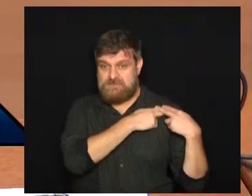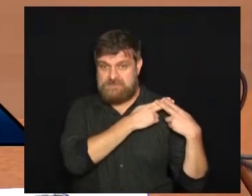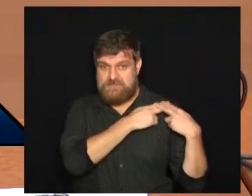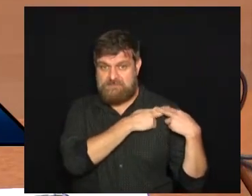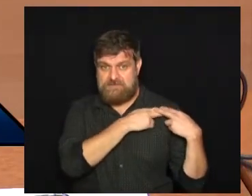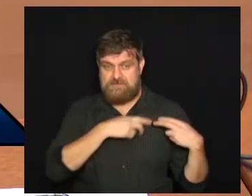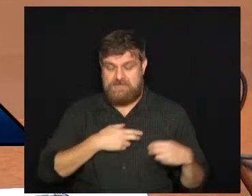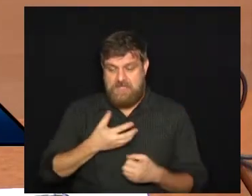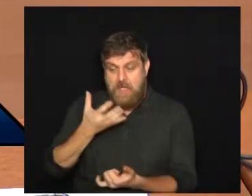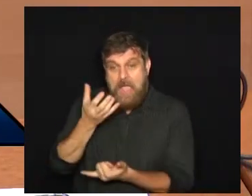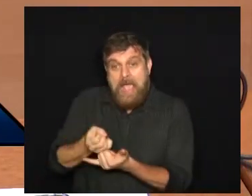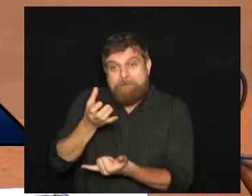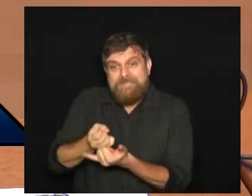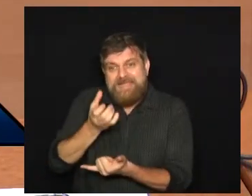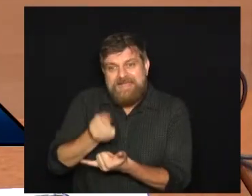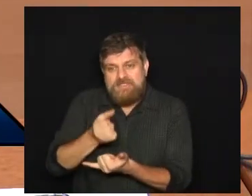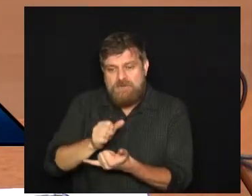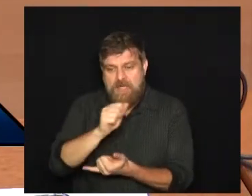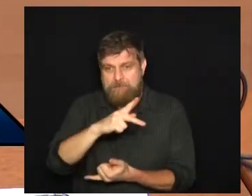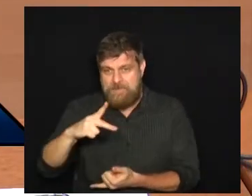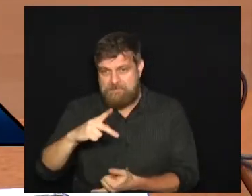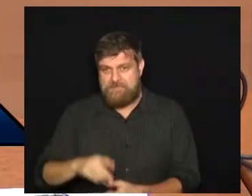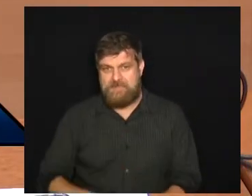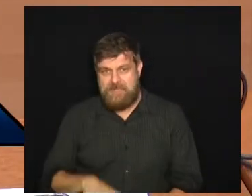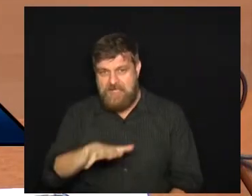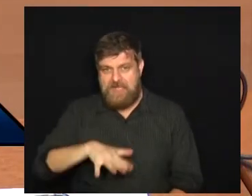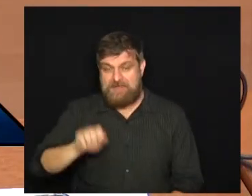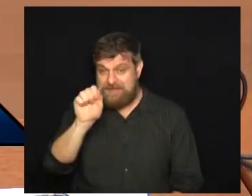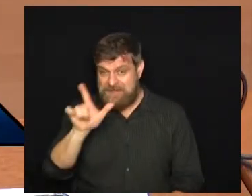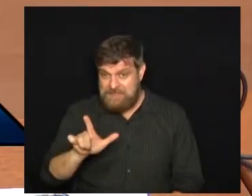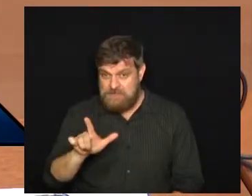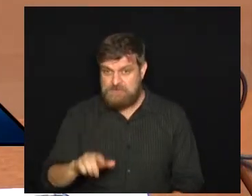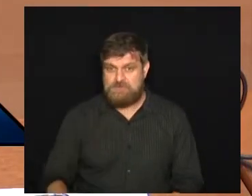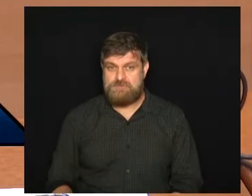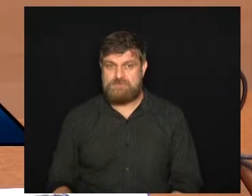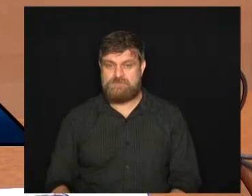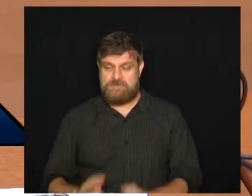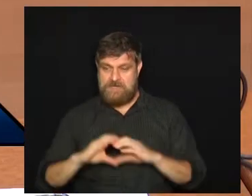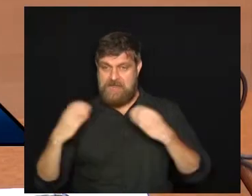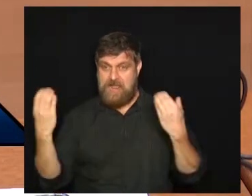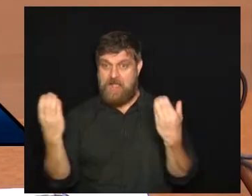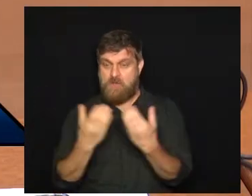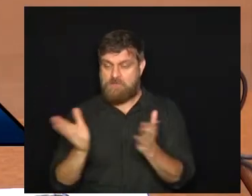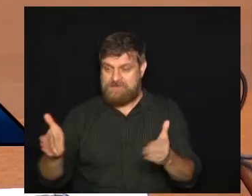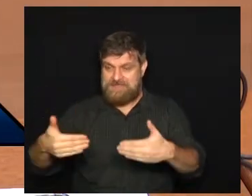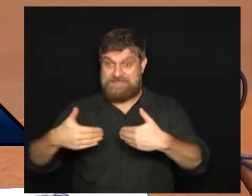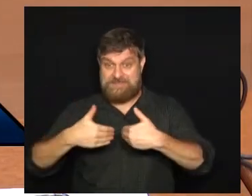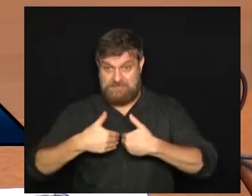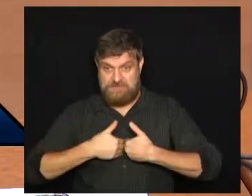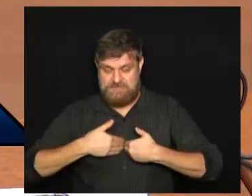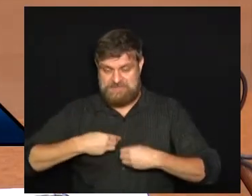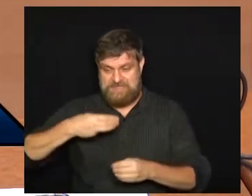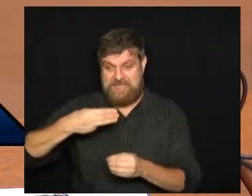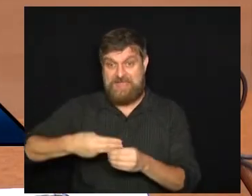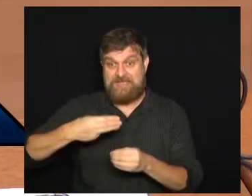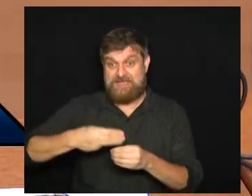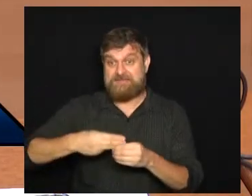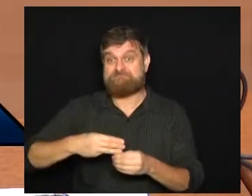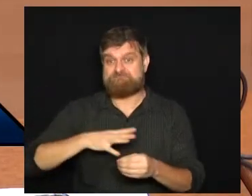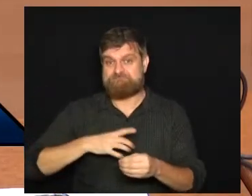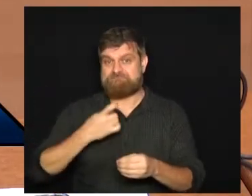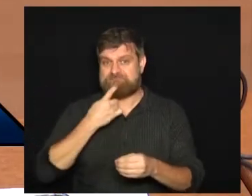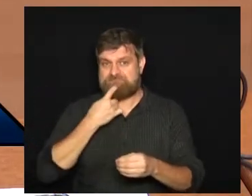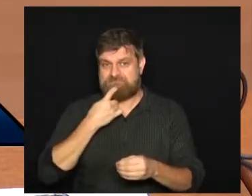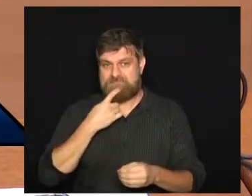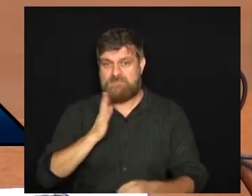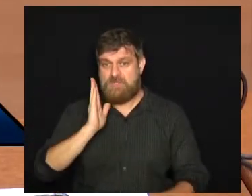um aplicativo da Rede Azul em prol da comunidade autista da região metropolitana de Campinas. Então